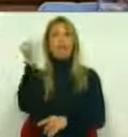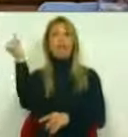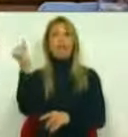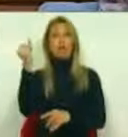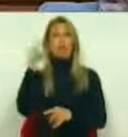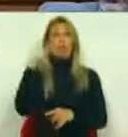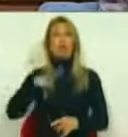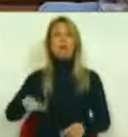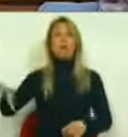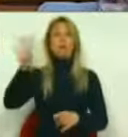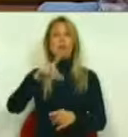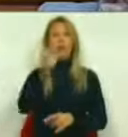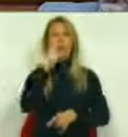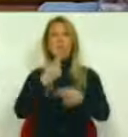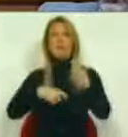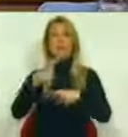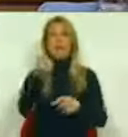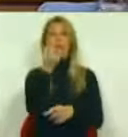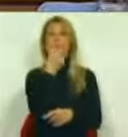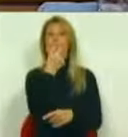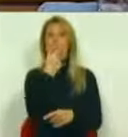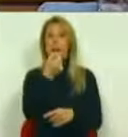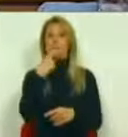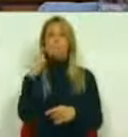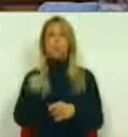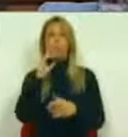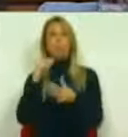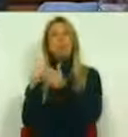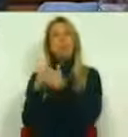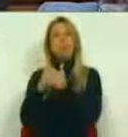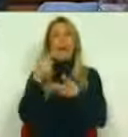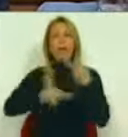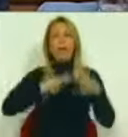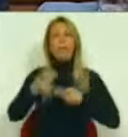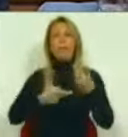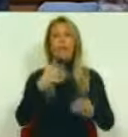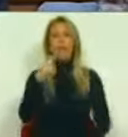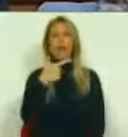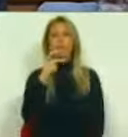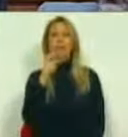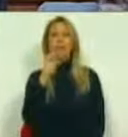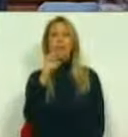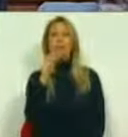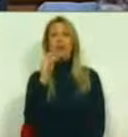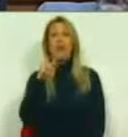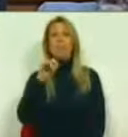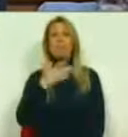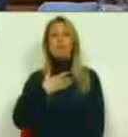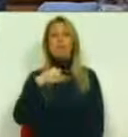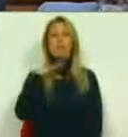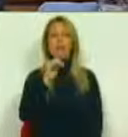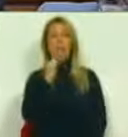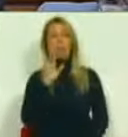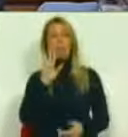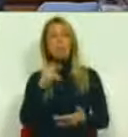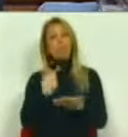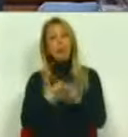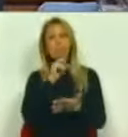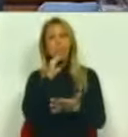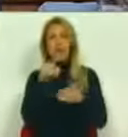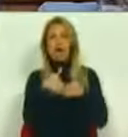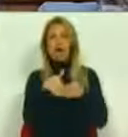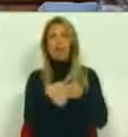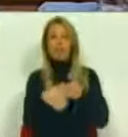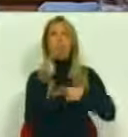e do Medicamento um processo de avaliação do Tafamidis para efeitos da sua eventual futura comercialização no nosso país. E nessa